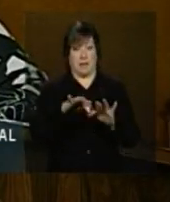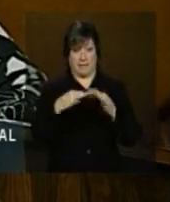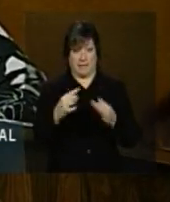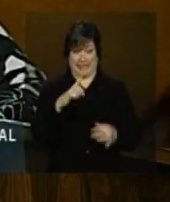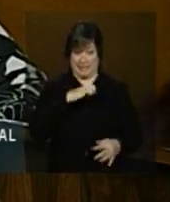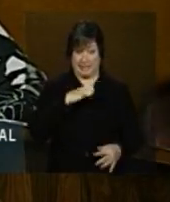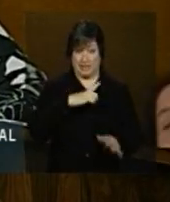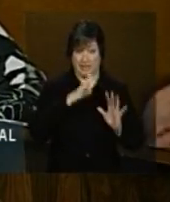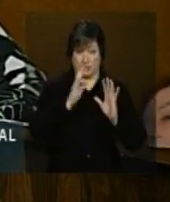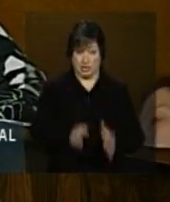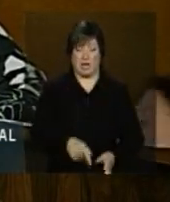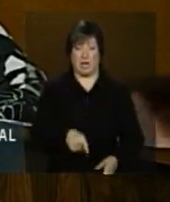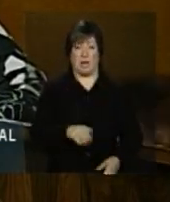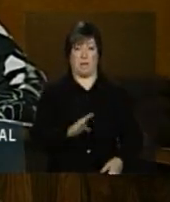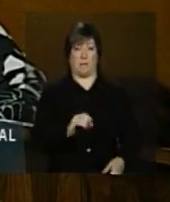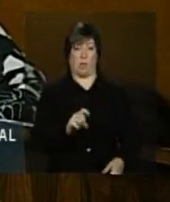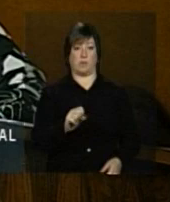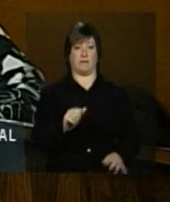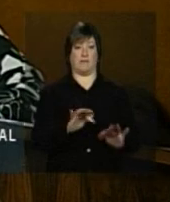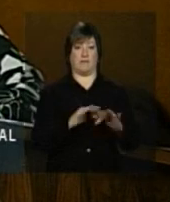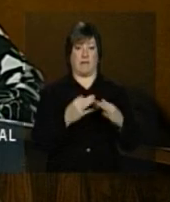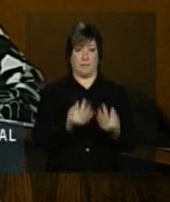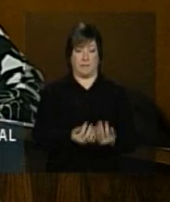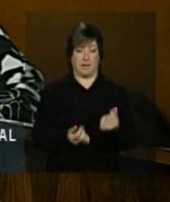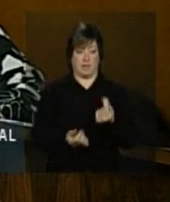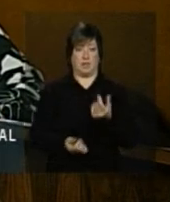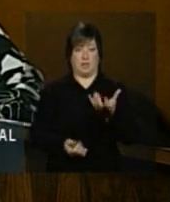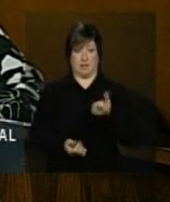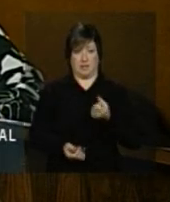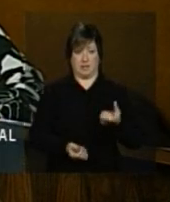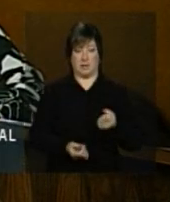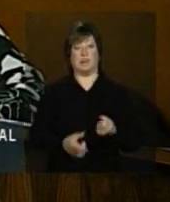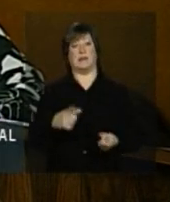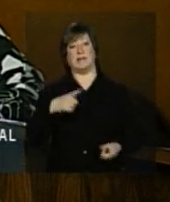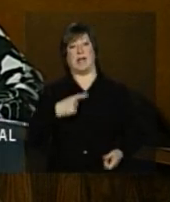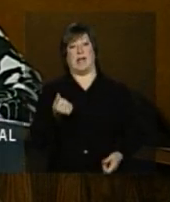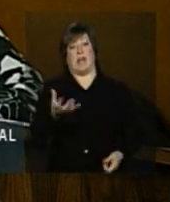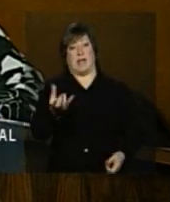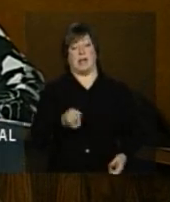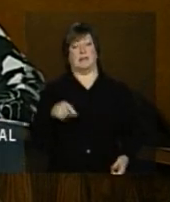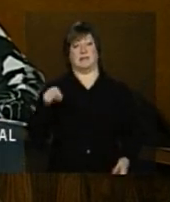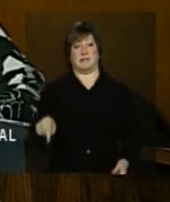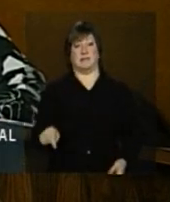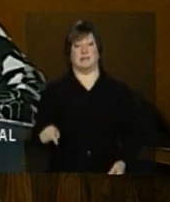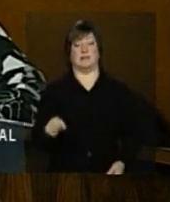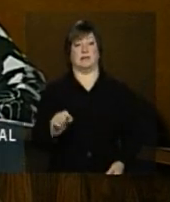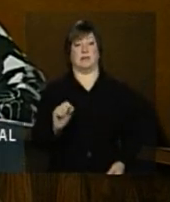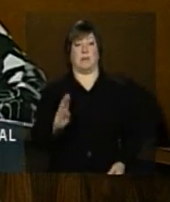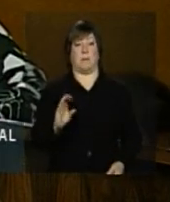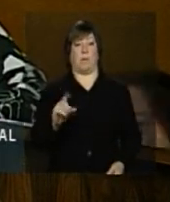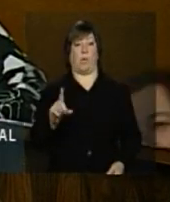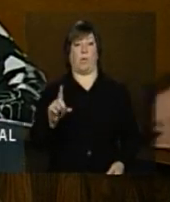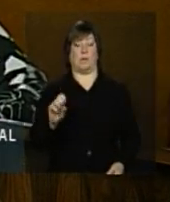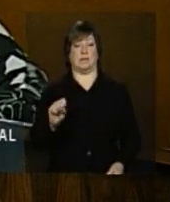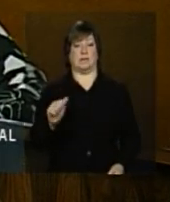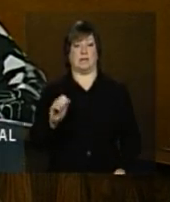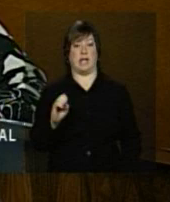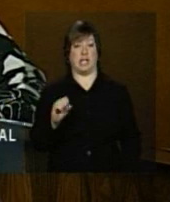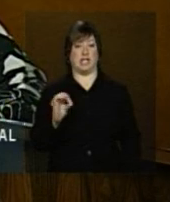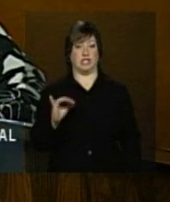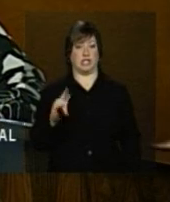Bolsa Família estão recebendo o bolsa estiagem no cartão do Bolsa Família as famílias que não são do bolsa família tem